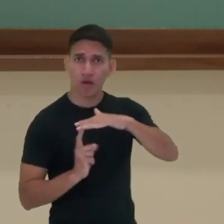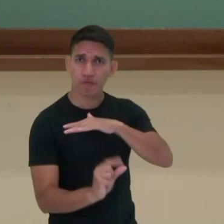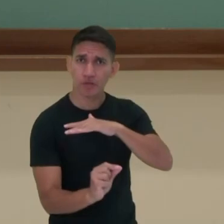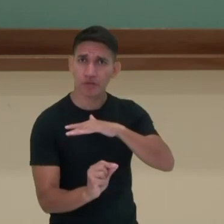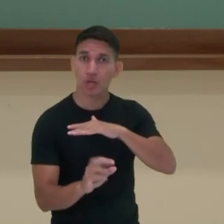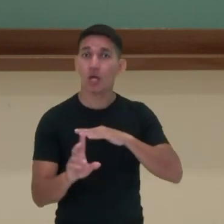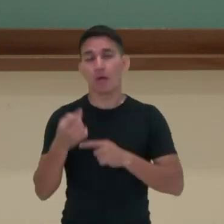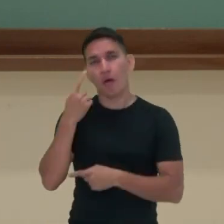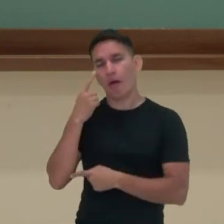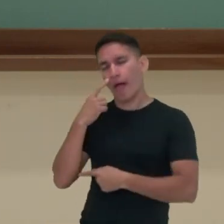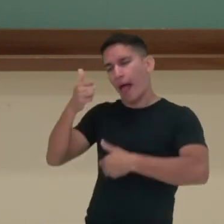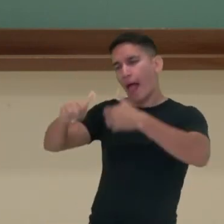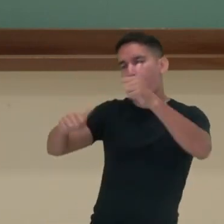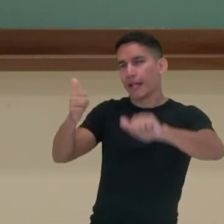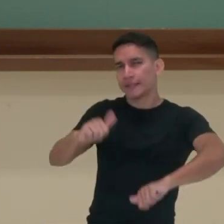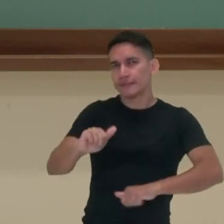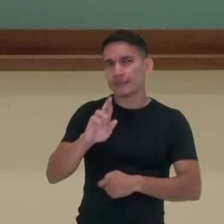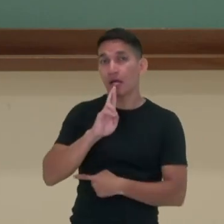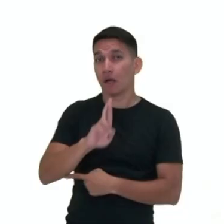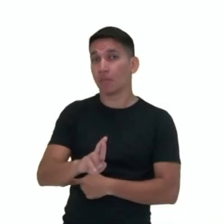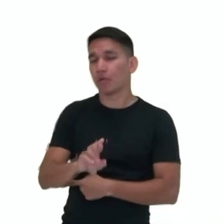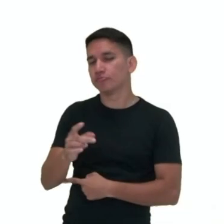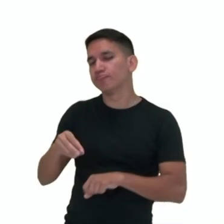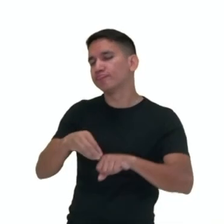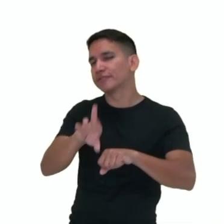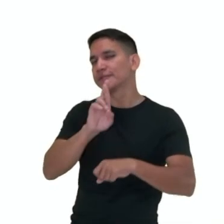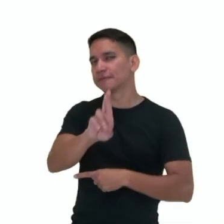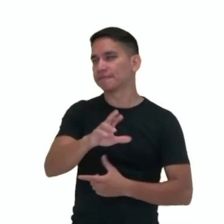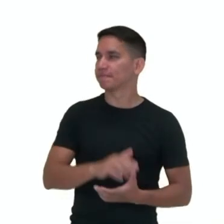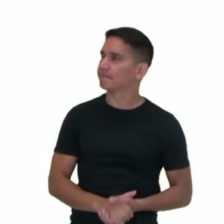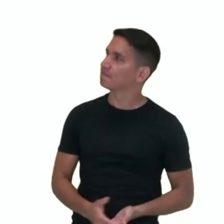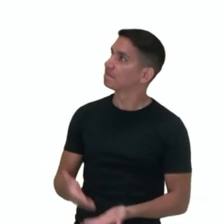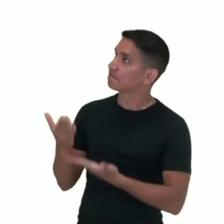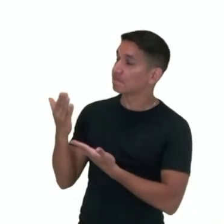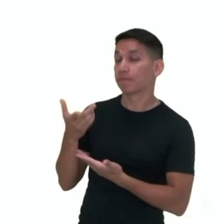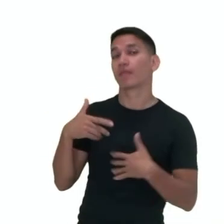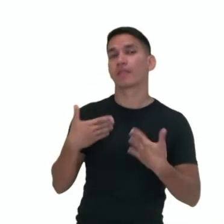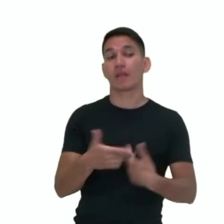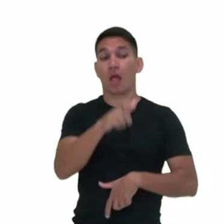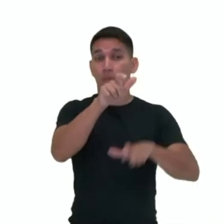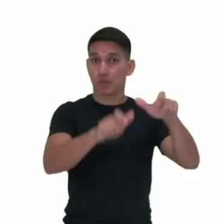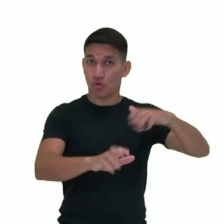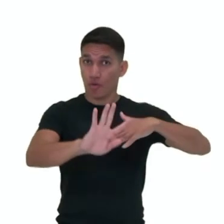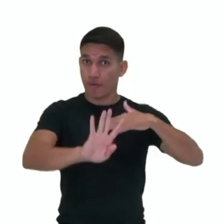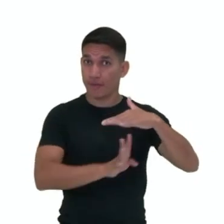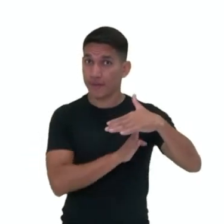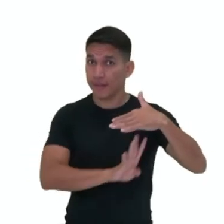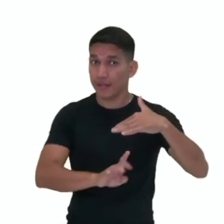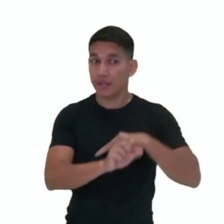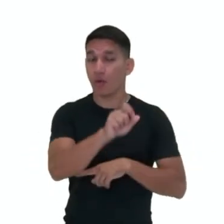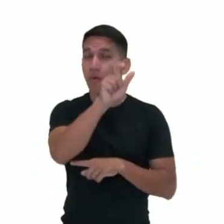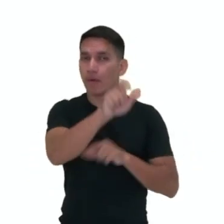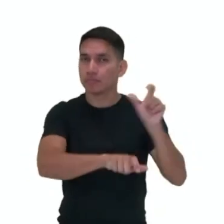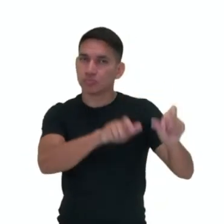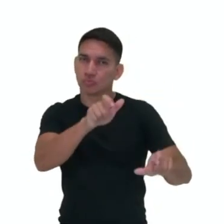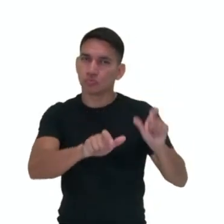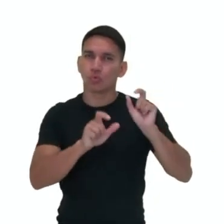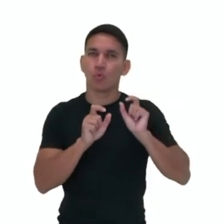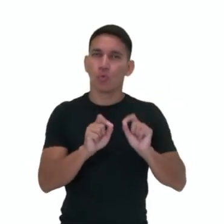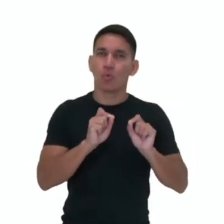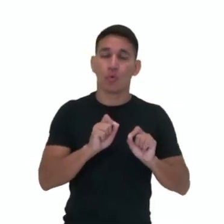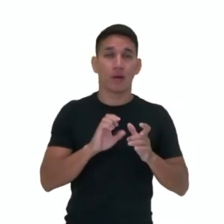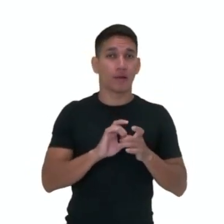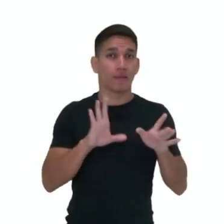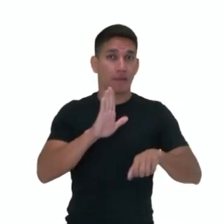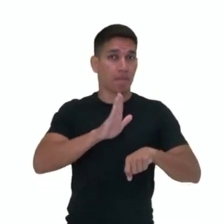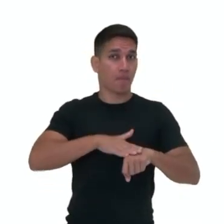aqui então analisar e ver uma resposta sugestiva. Vamos lá então, o migrante, relembrando aqui então, que ele, por